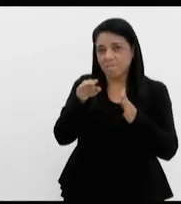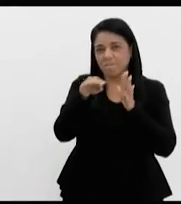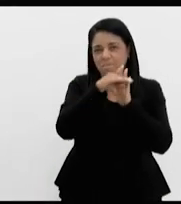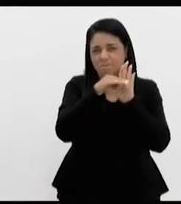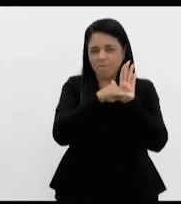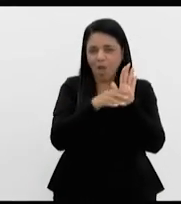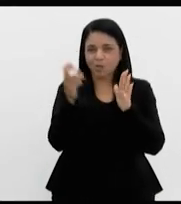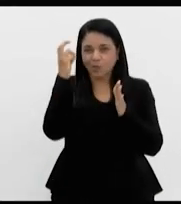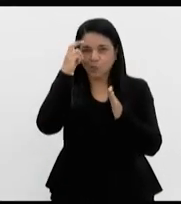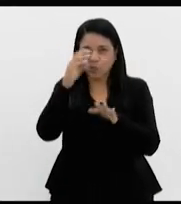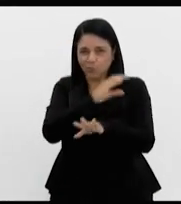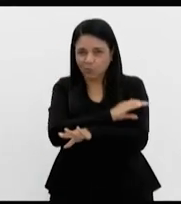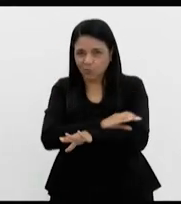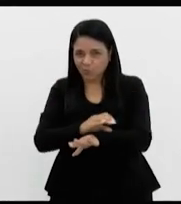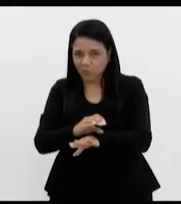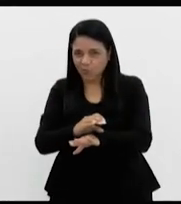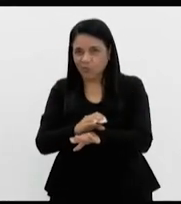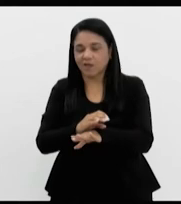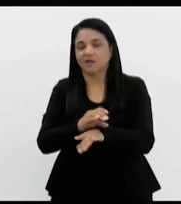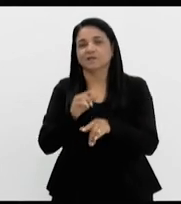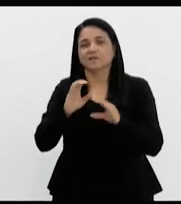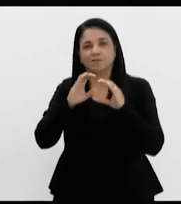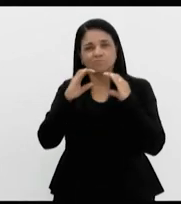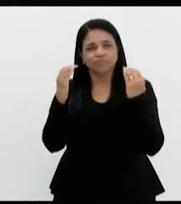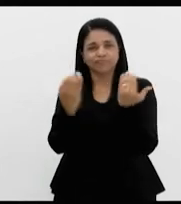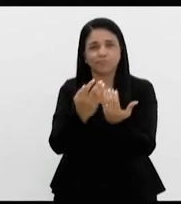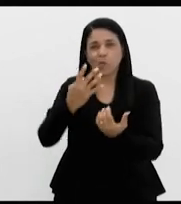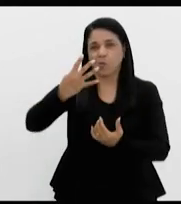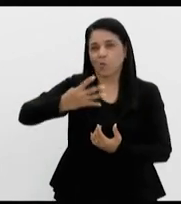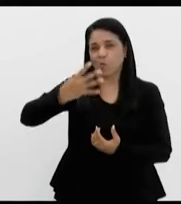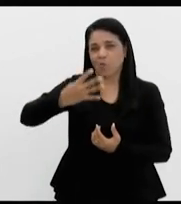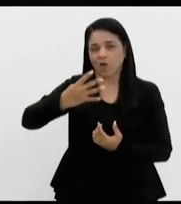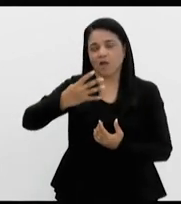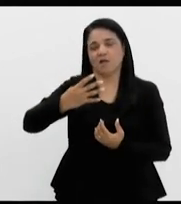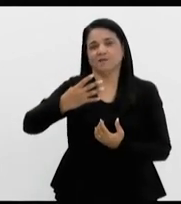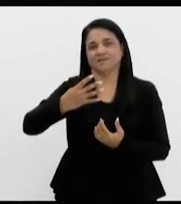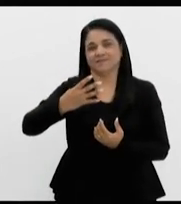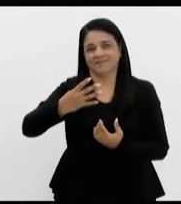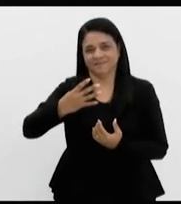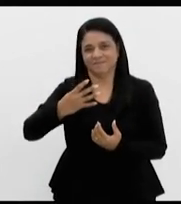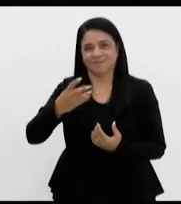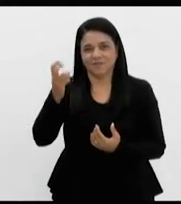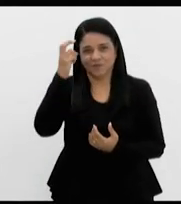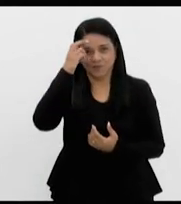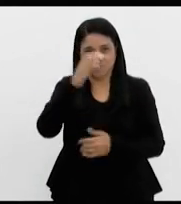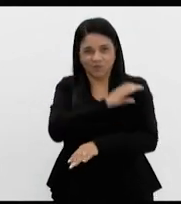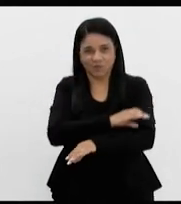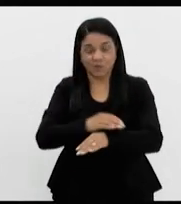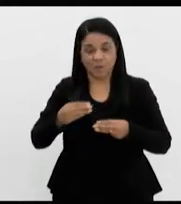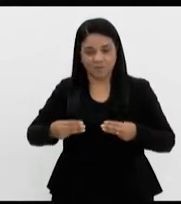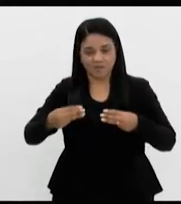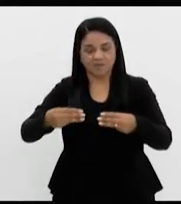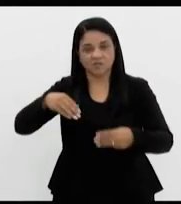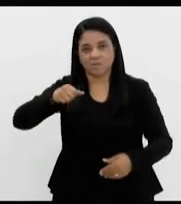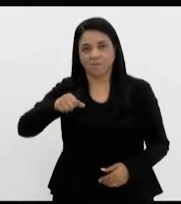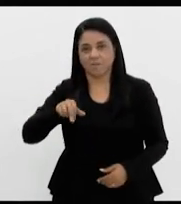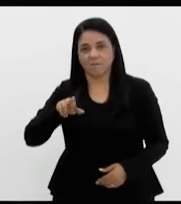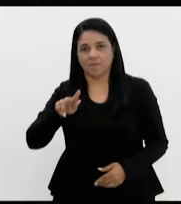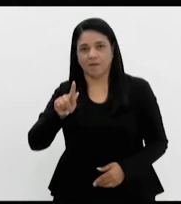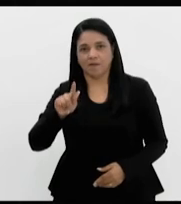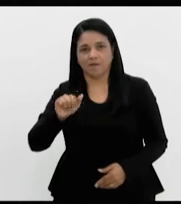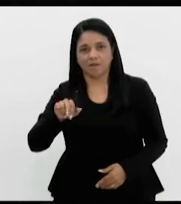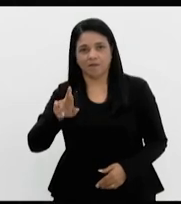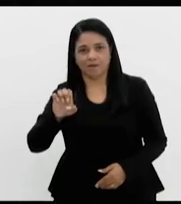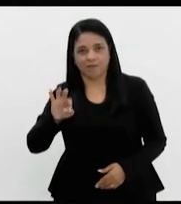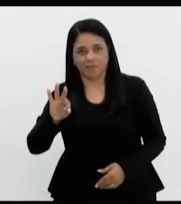da cultura a partir da realização da 4ª Conferência de Cultura, tocada pela ministra Margarete Menezes, um